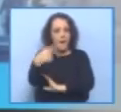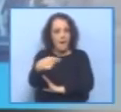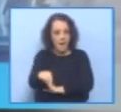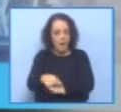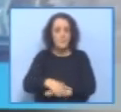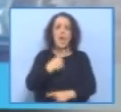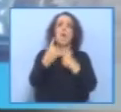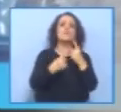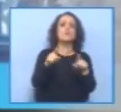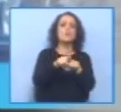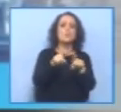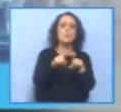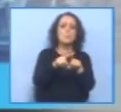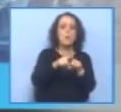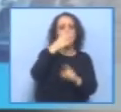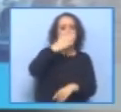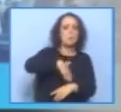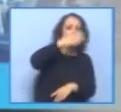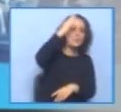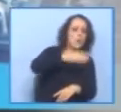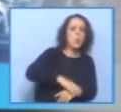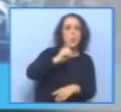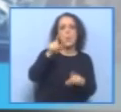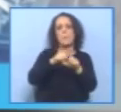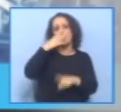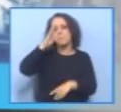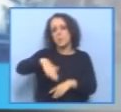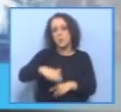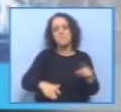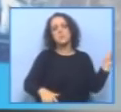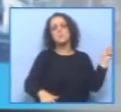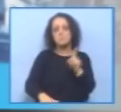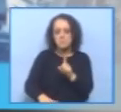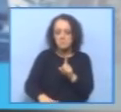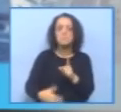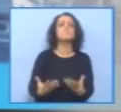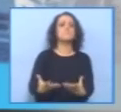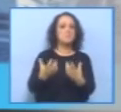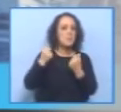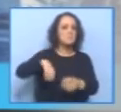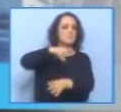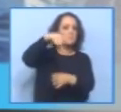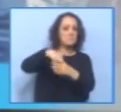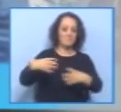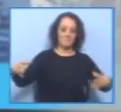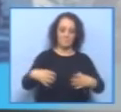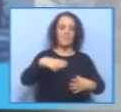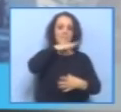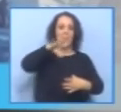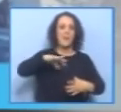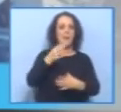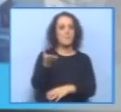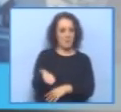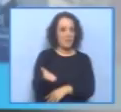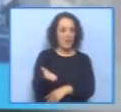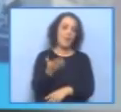da catequese. Portanto, acabamos aqui por ter uma dimensão intergeracional que vai ao encontro daquilo que somos como